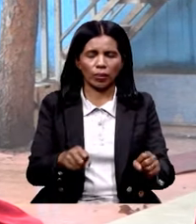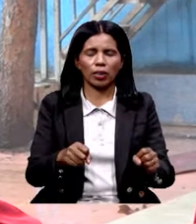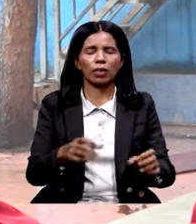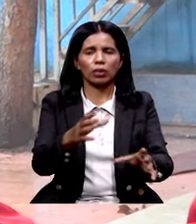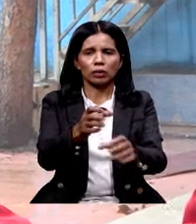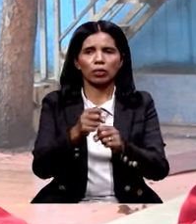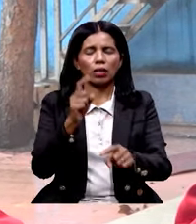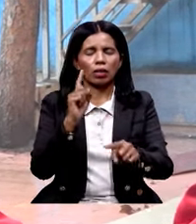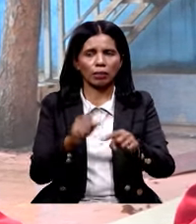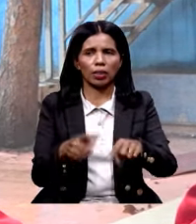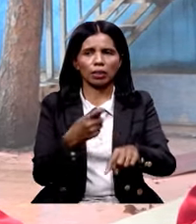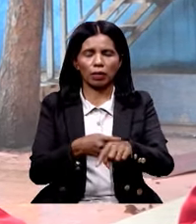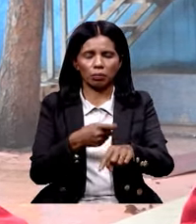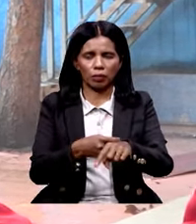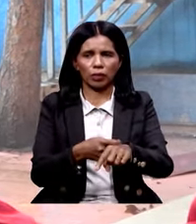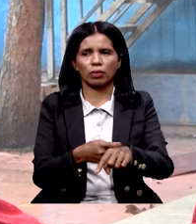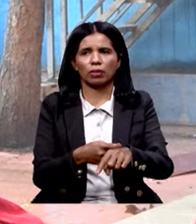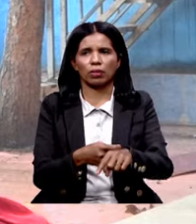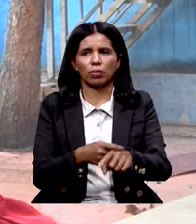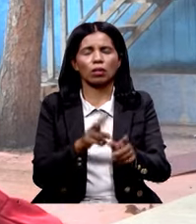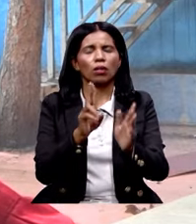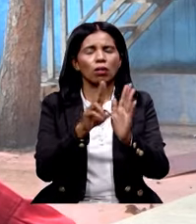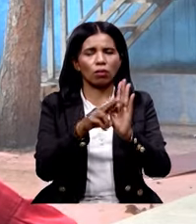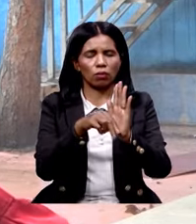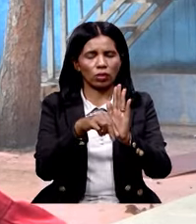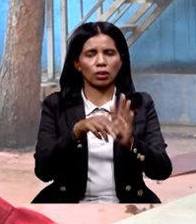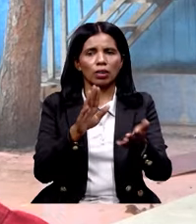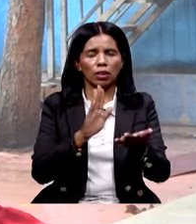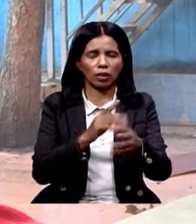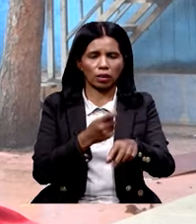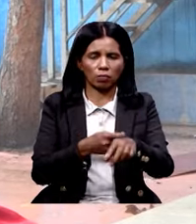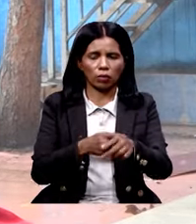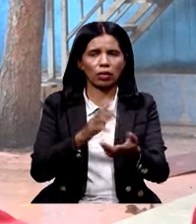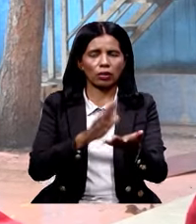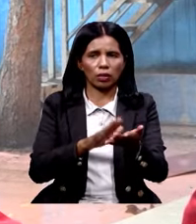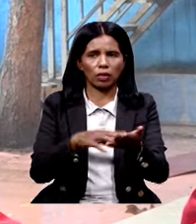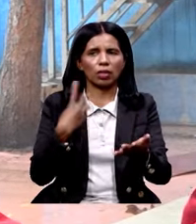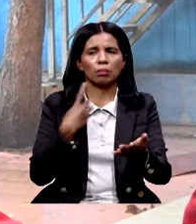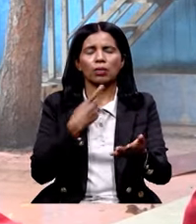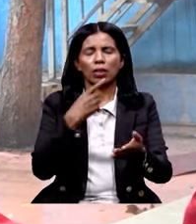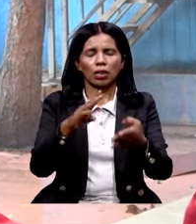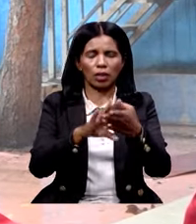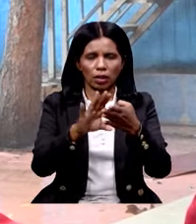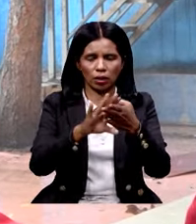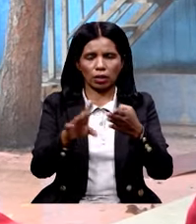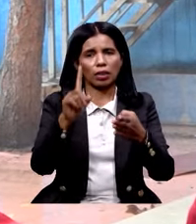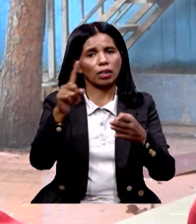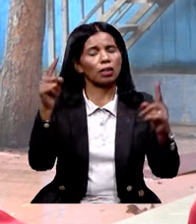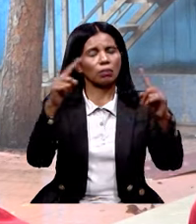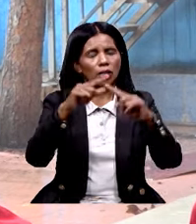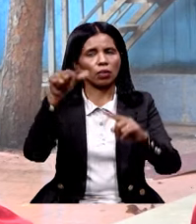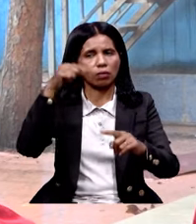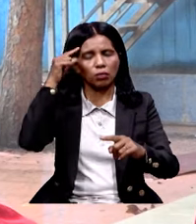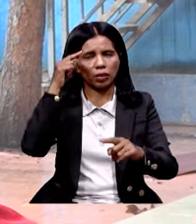bele tempo horas escola. Ami rekomenda ho karta pedido ida ba governo, kata